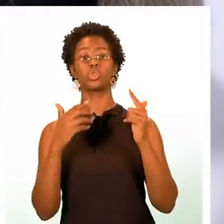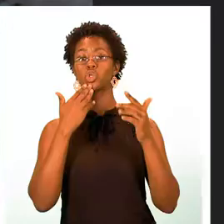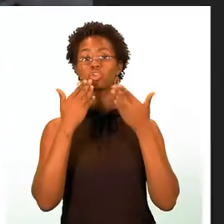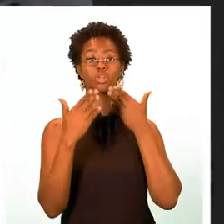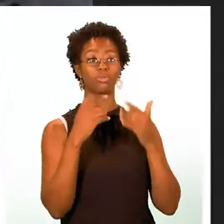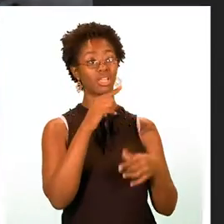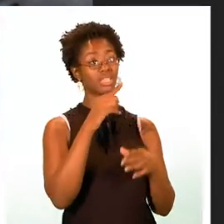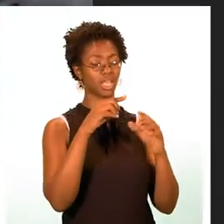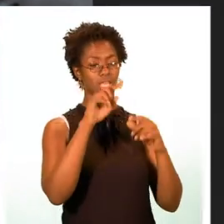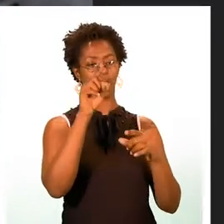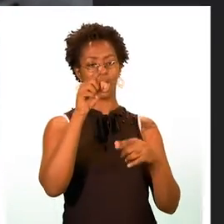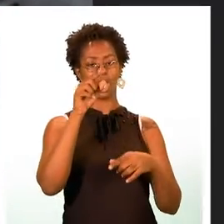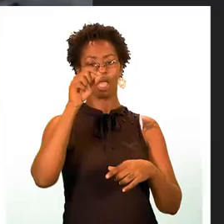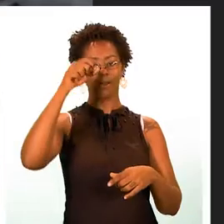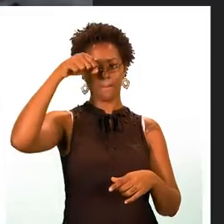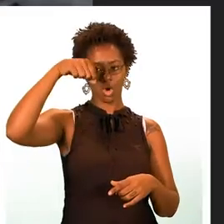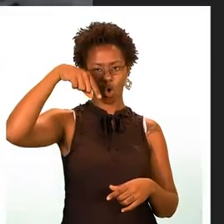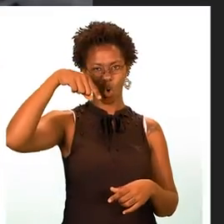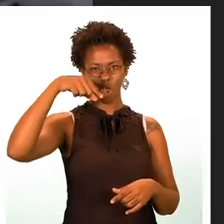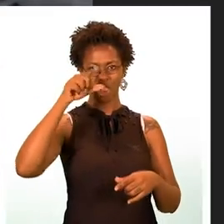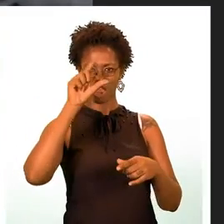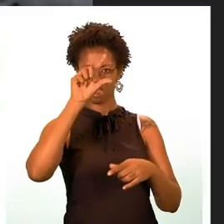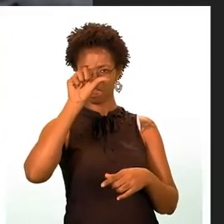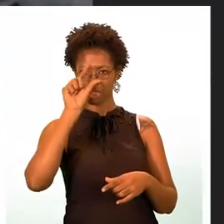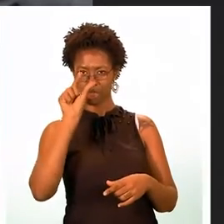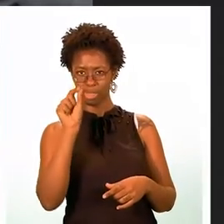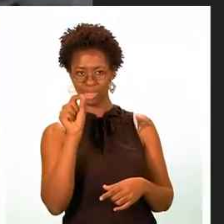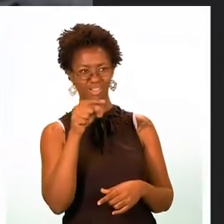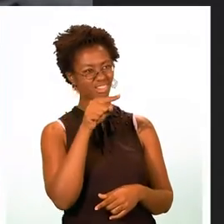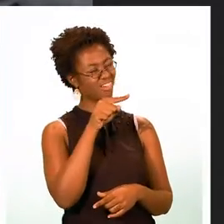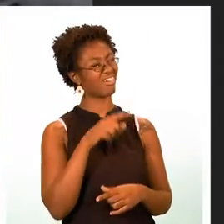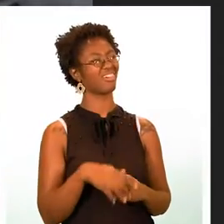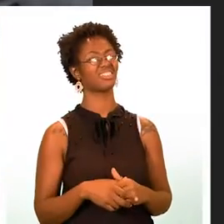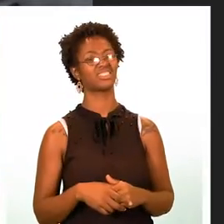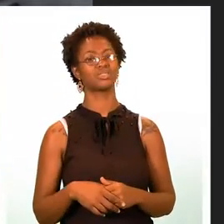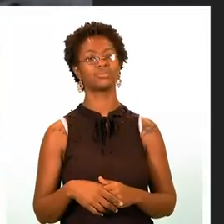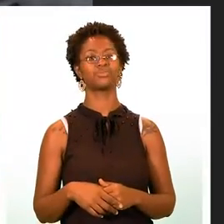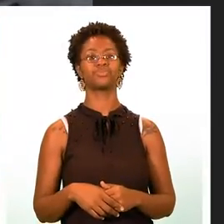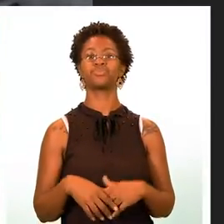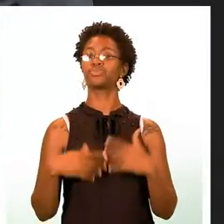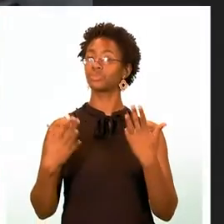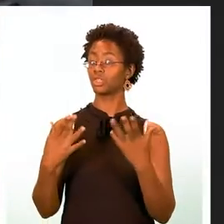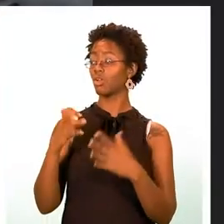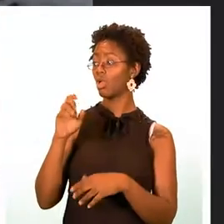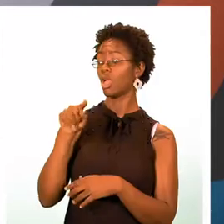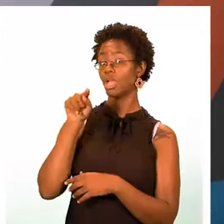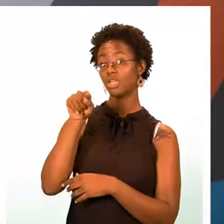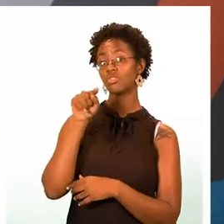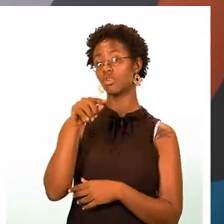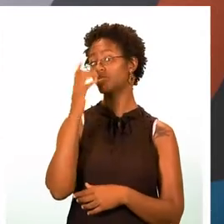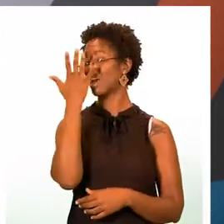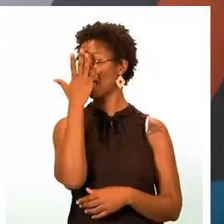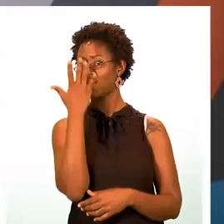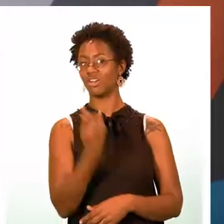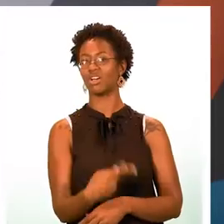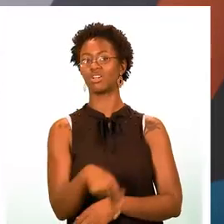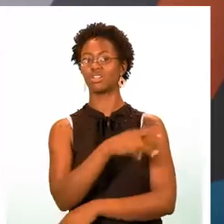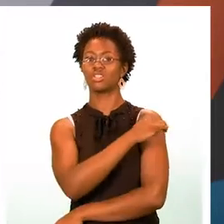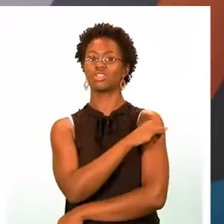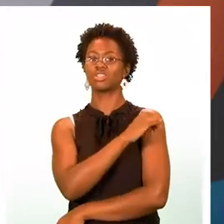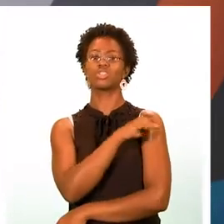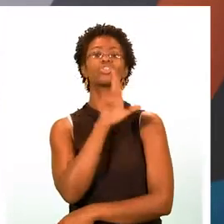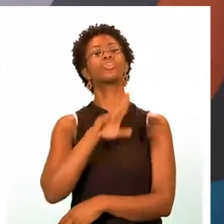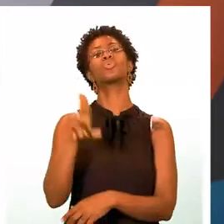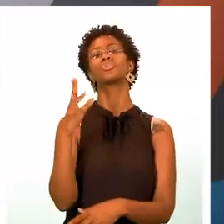outros formatos. Isso é uma gota. Olha que lindo. Então, é isso que no carnaval, no Rio de Janeiro,